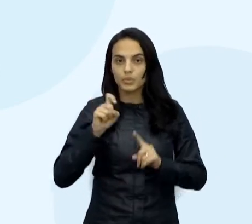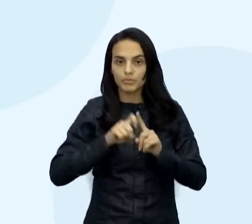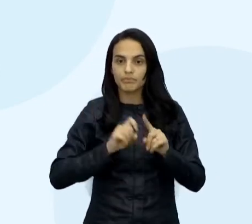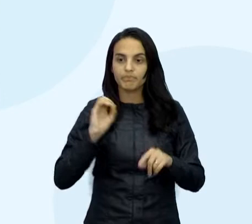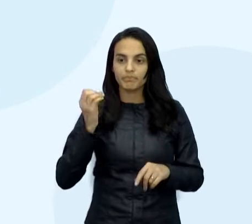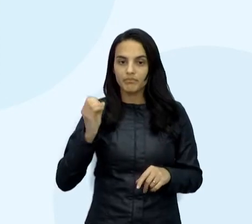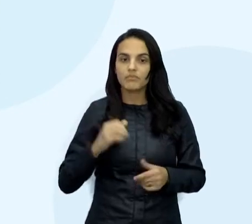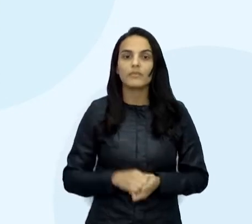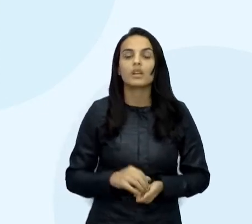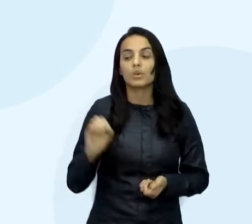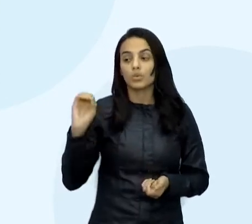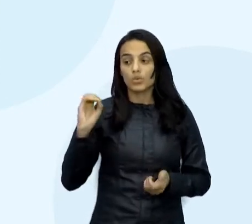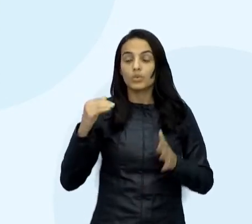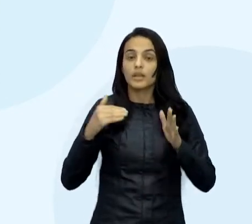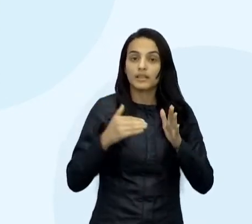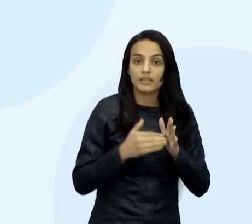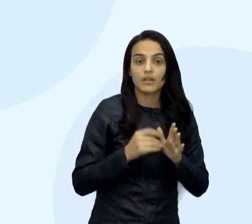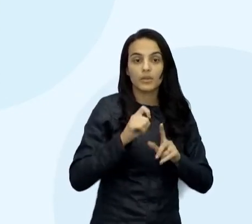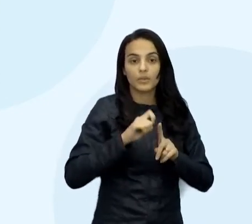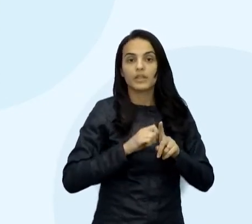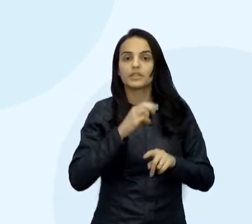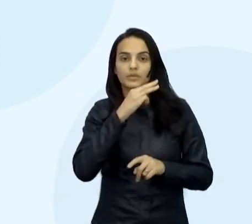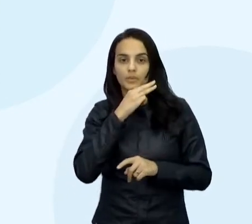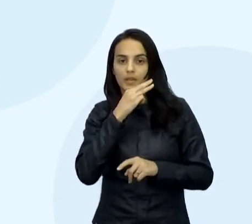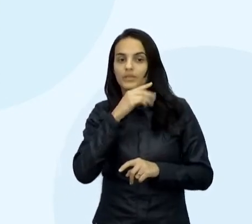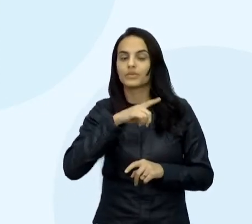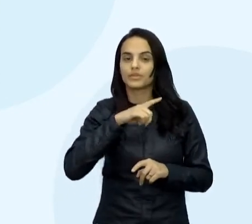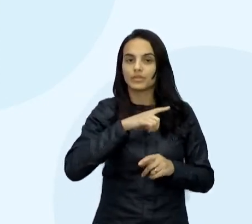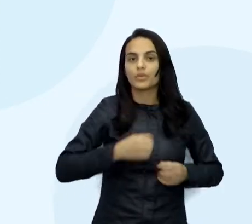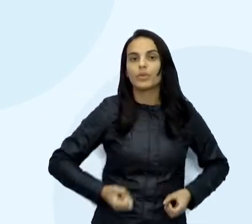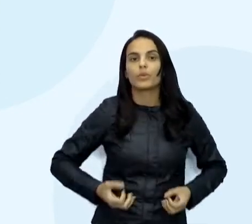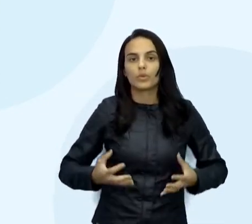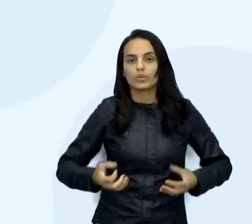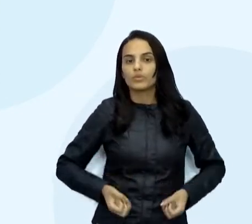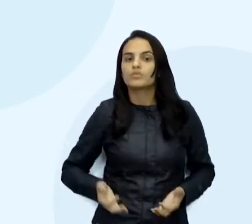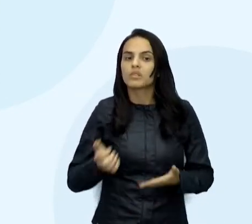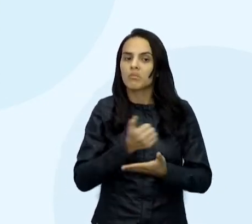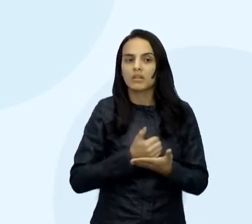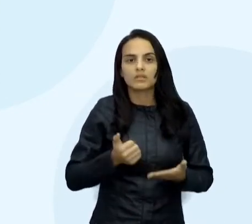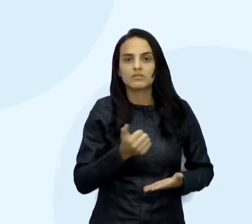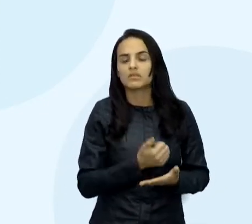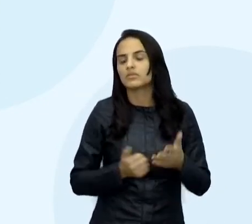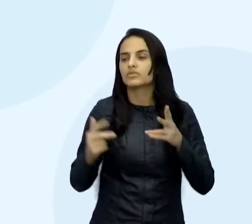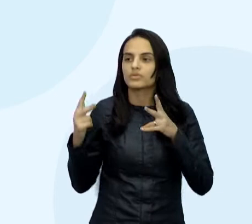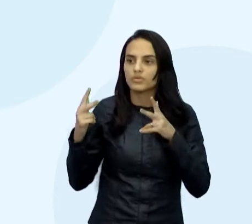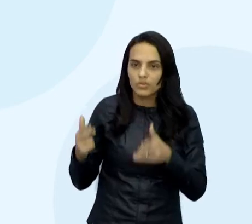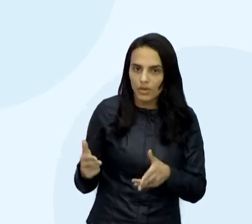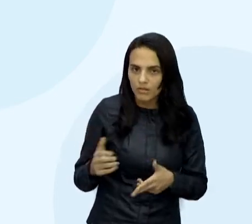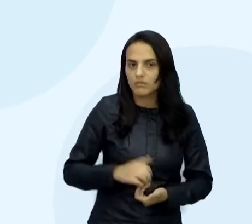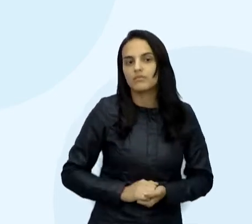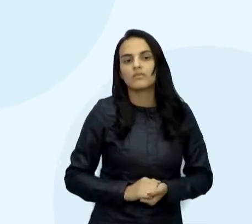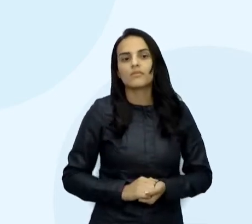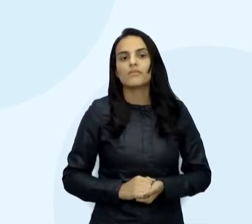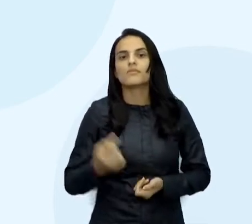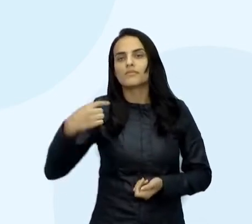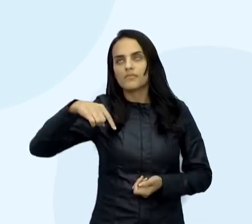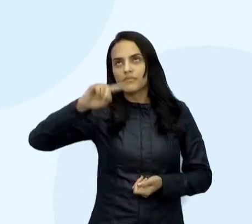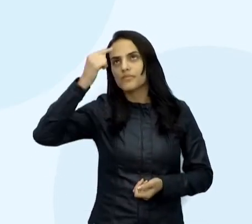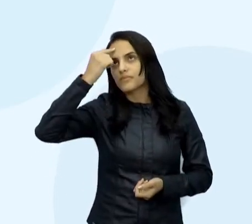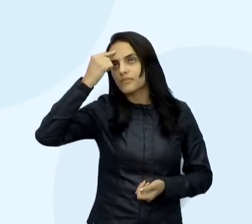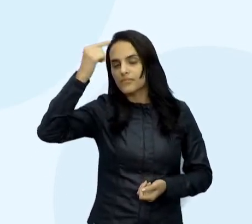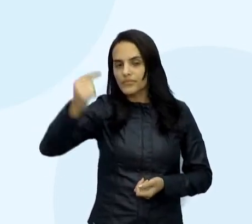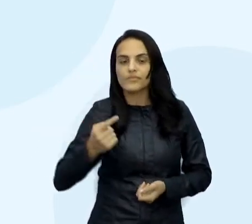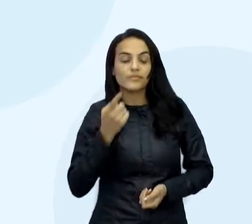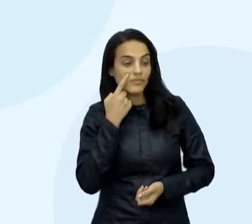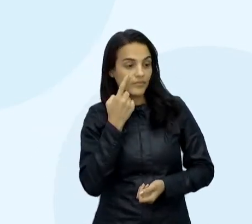outubro até o mês de março, ela tinha esse consumo que é basicamente constante, né? Mantém, a gente pensa, olhando para